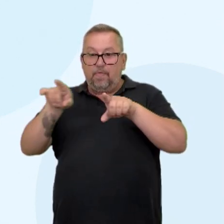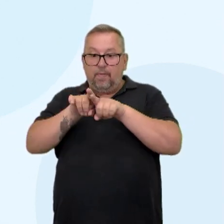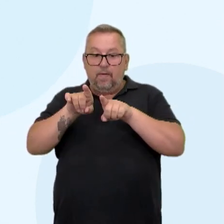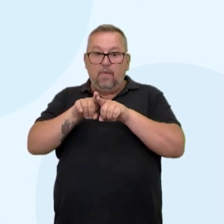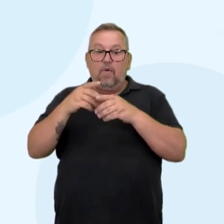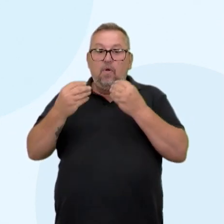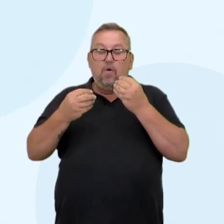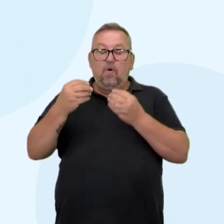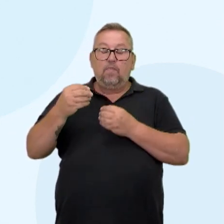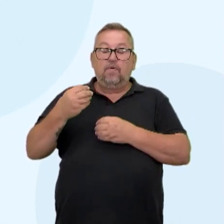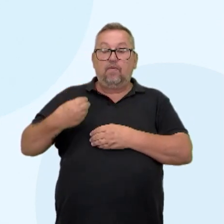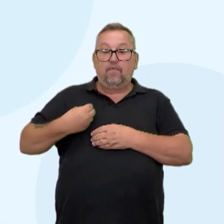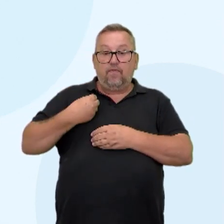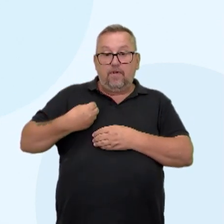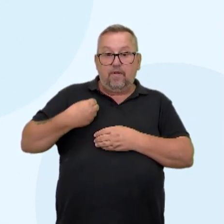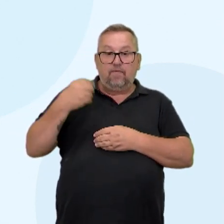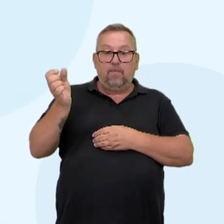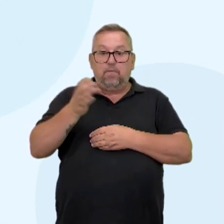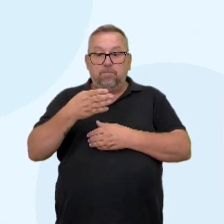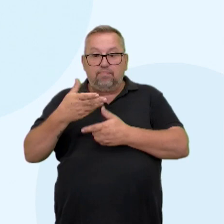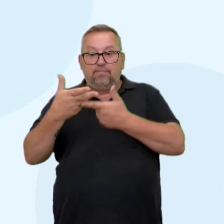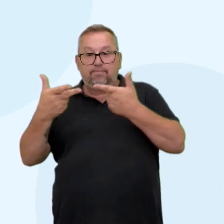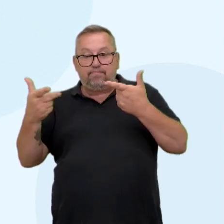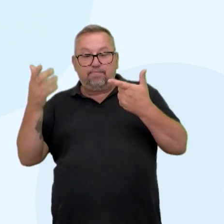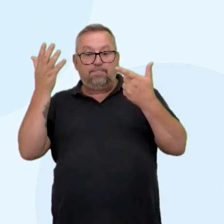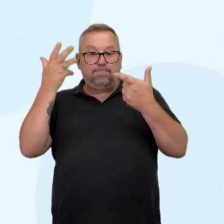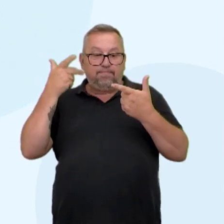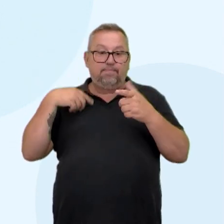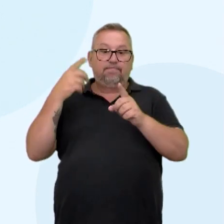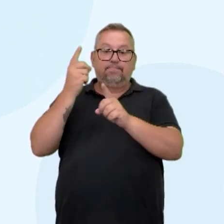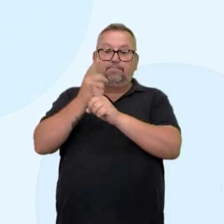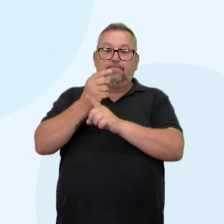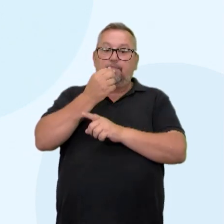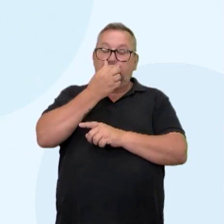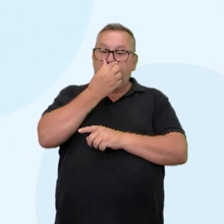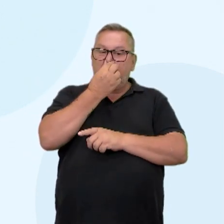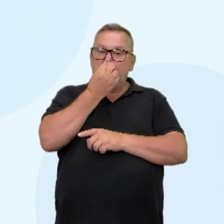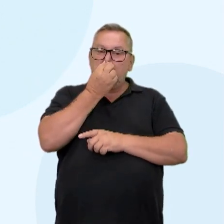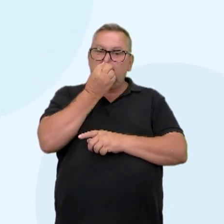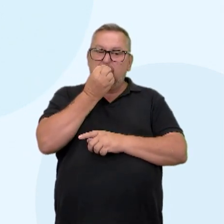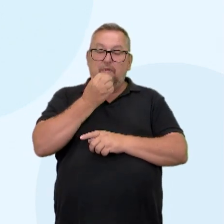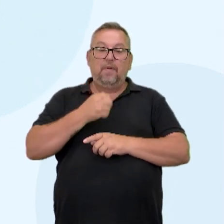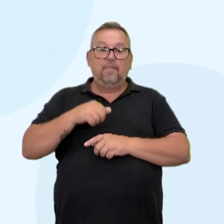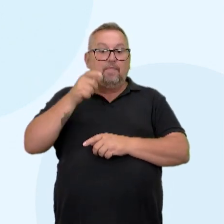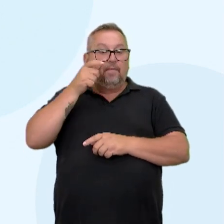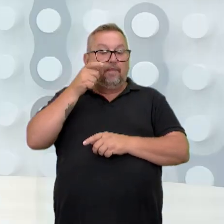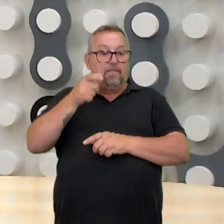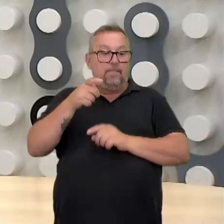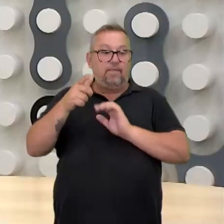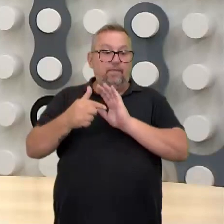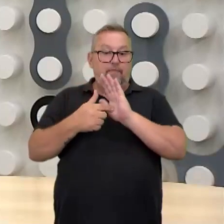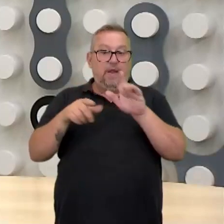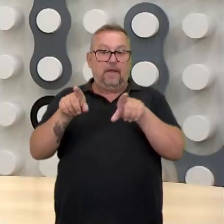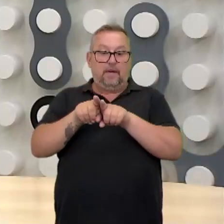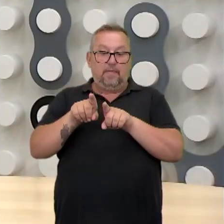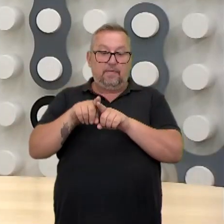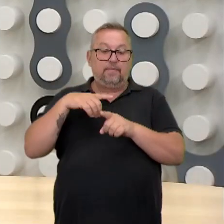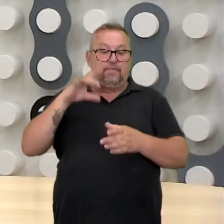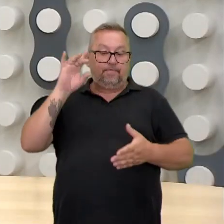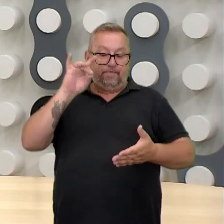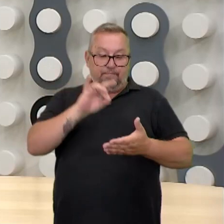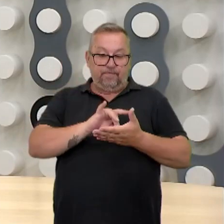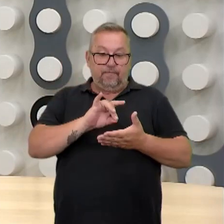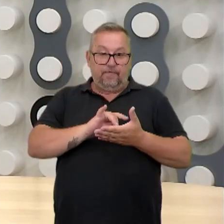e como os seres vivos nela se encontravam. Então é isso interessante de retratar, né? Porque na realidade,